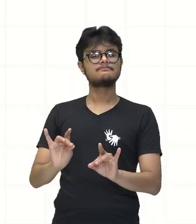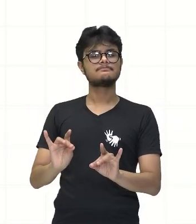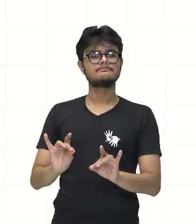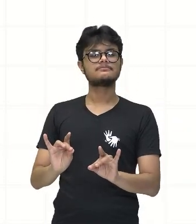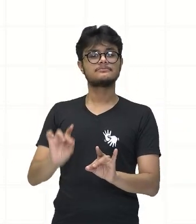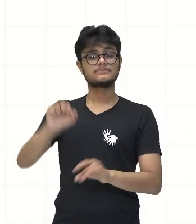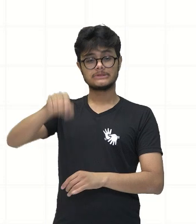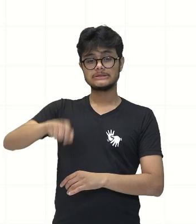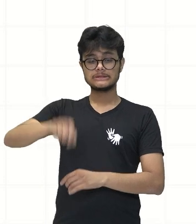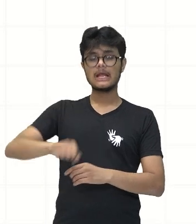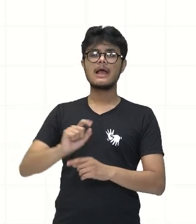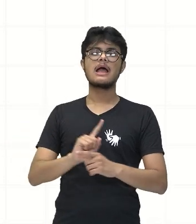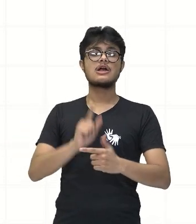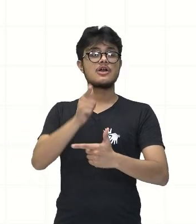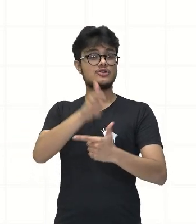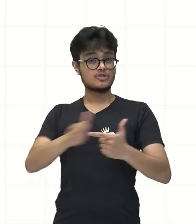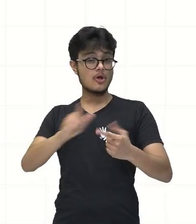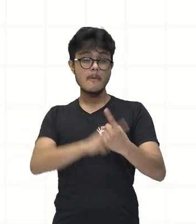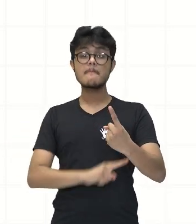fatorando, vai ficar como?